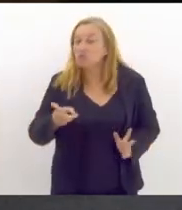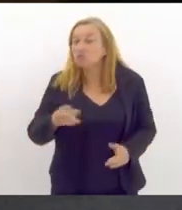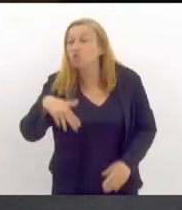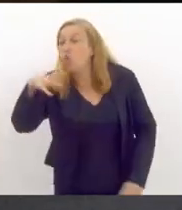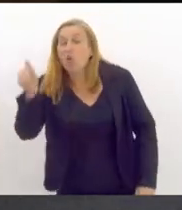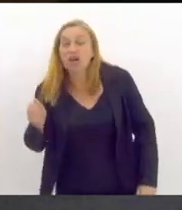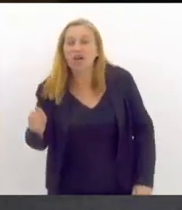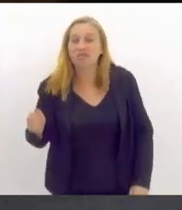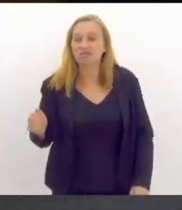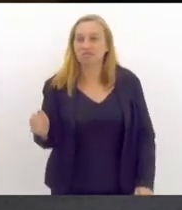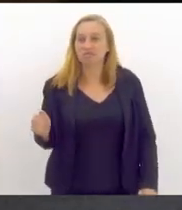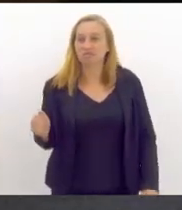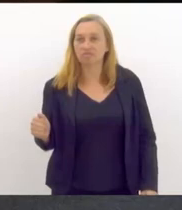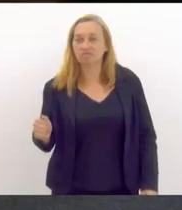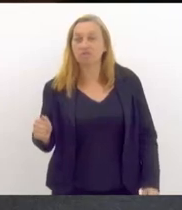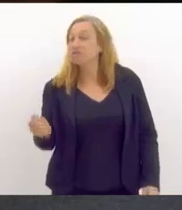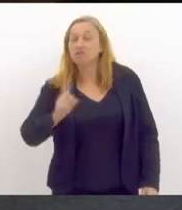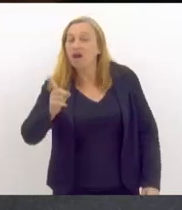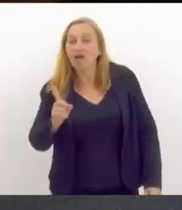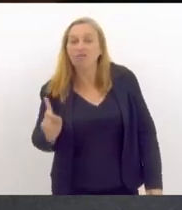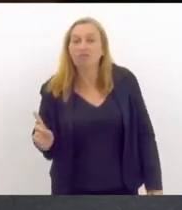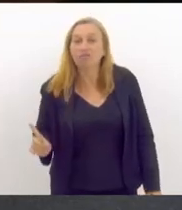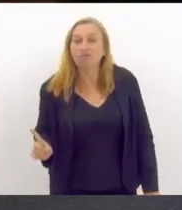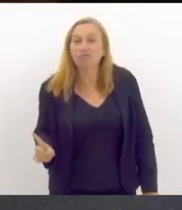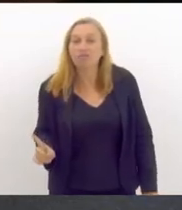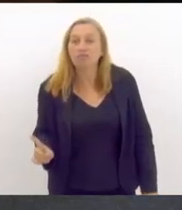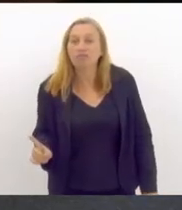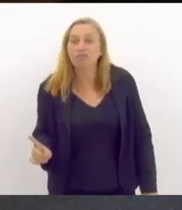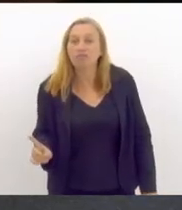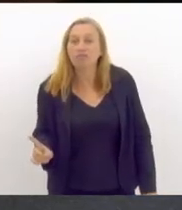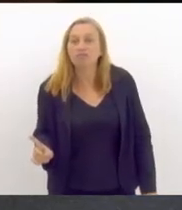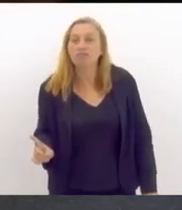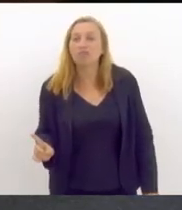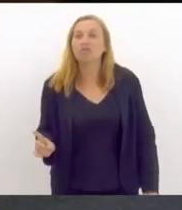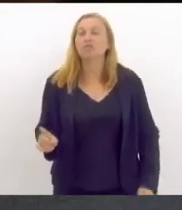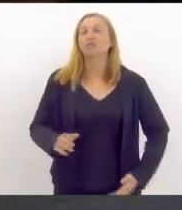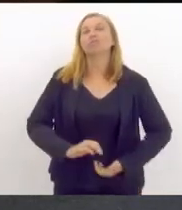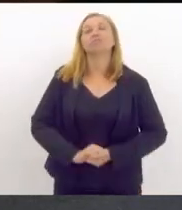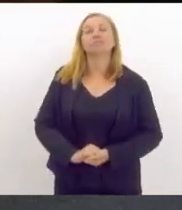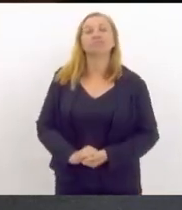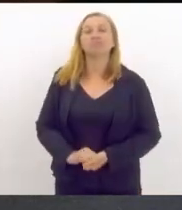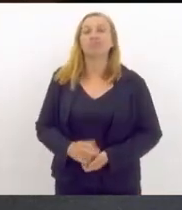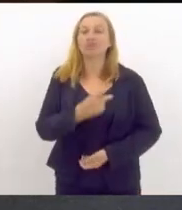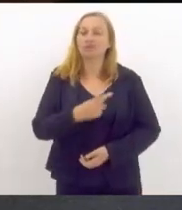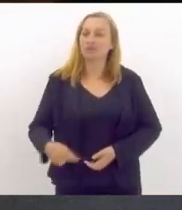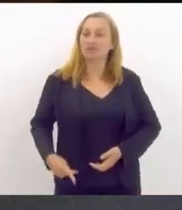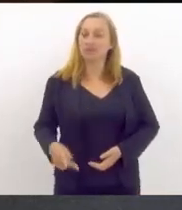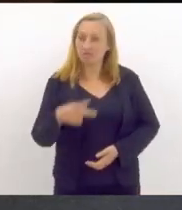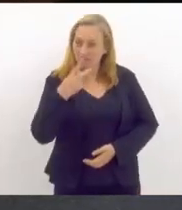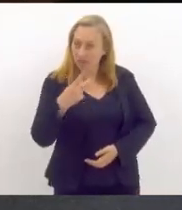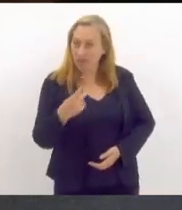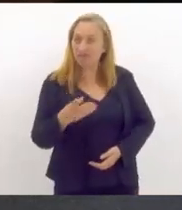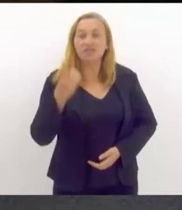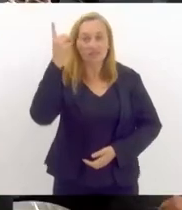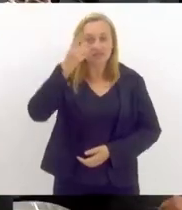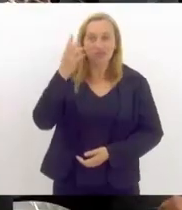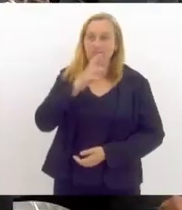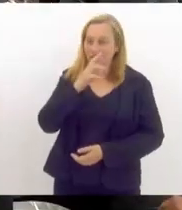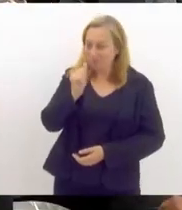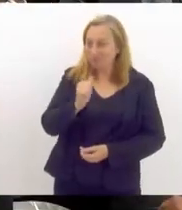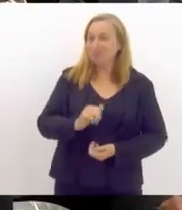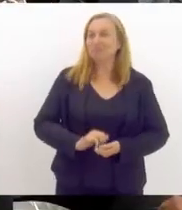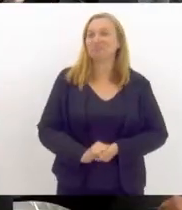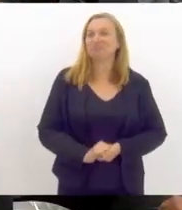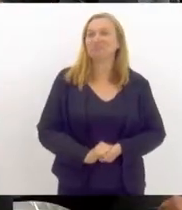nunca não vai tocar então Presidente fica aqui o meu repúdio Deputado Rodrigo Amorim